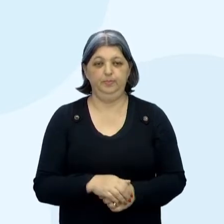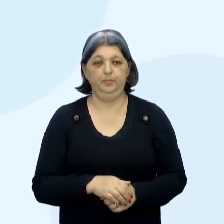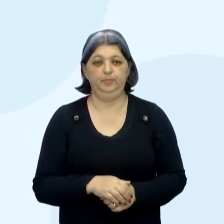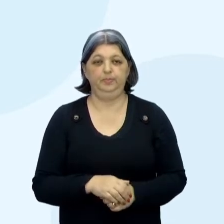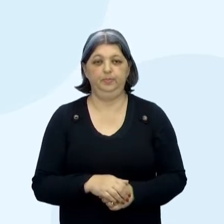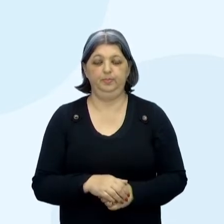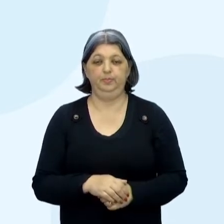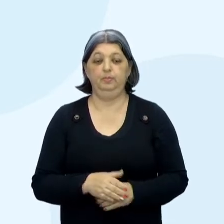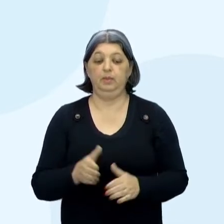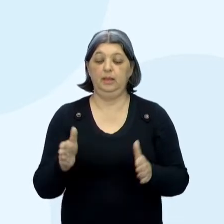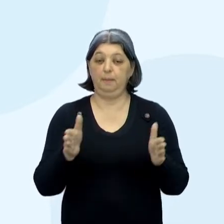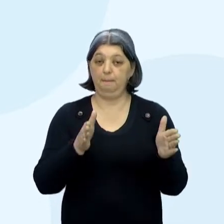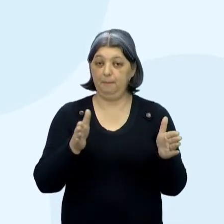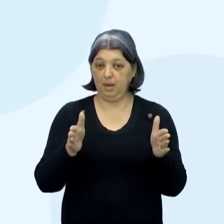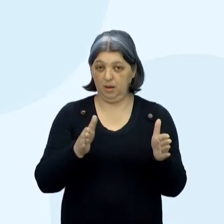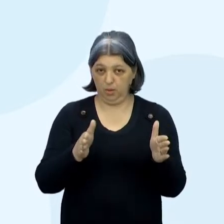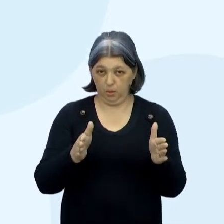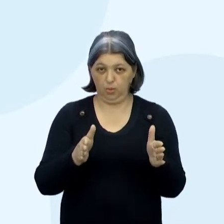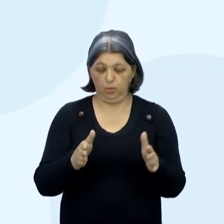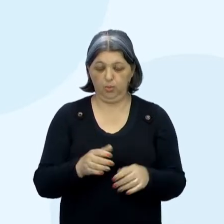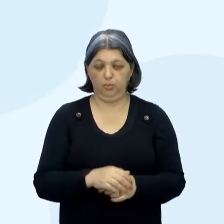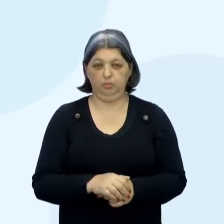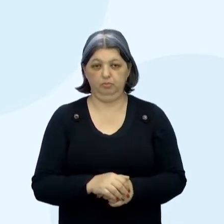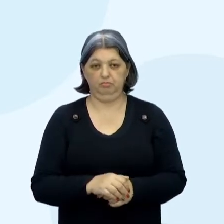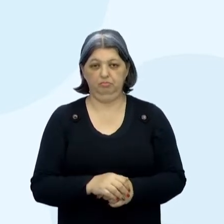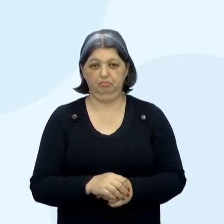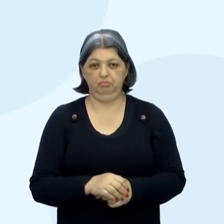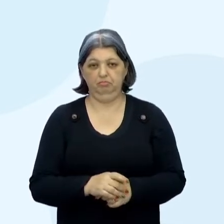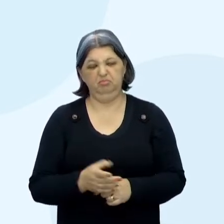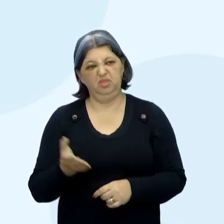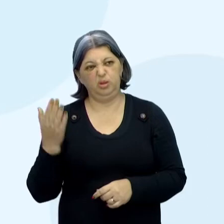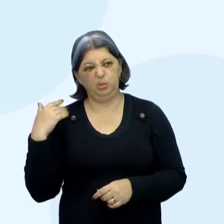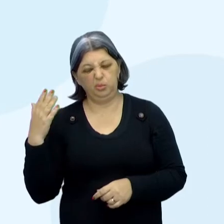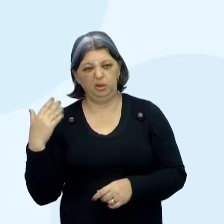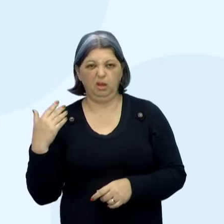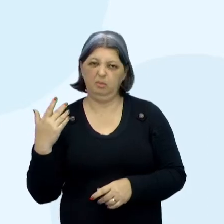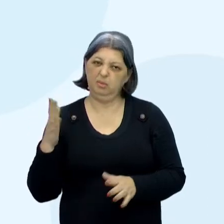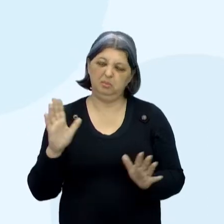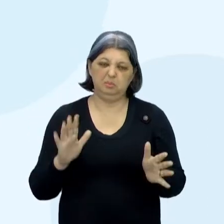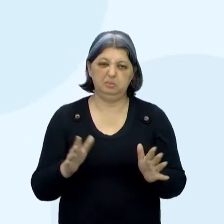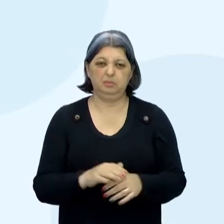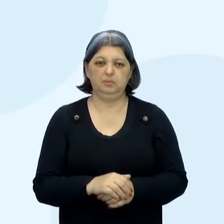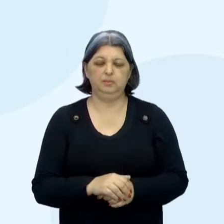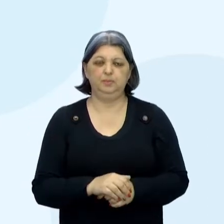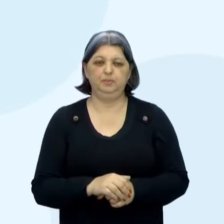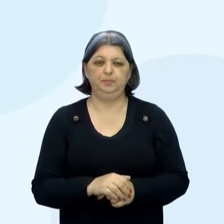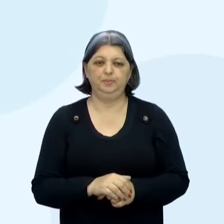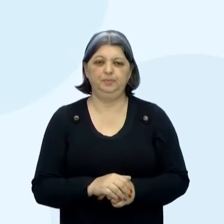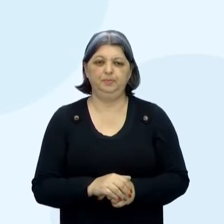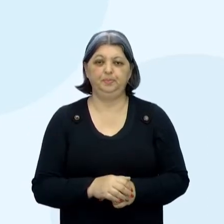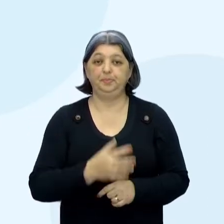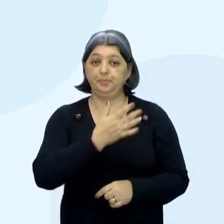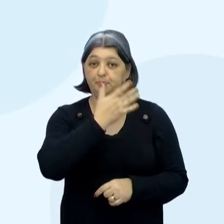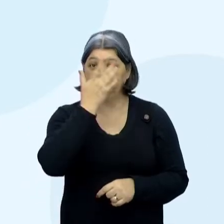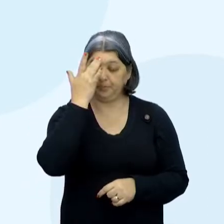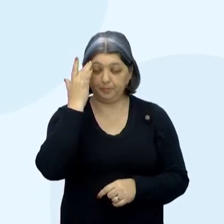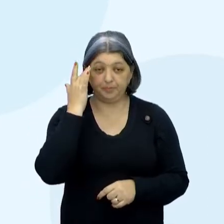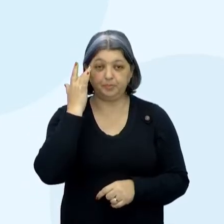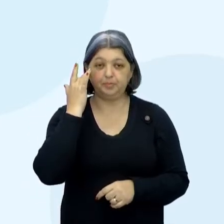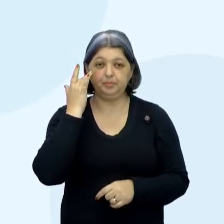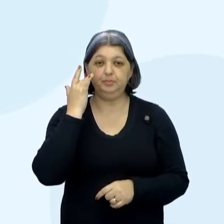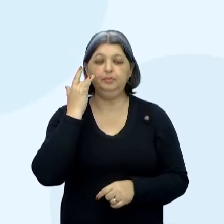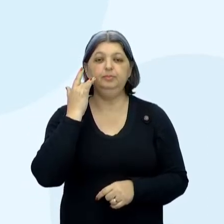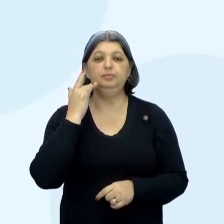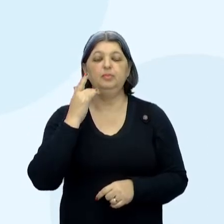Nesse período, até pouco tempo atrás, não faz tanto tempo assim, as pessoas guardavam uma espécie de